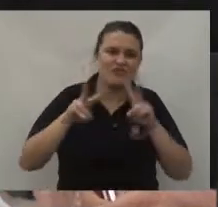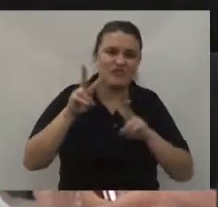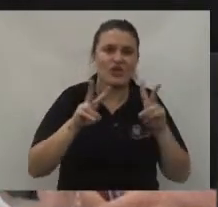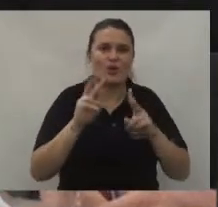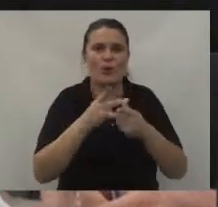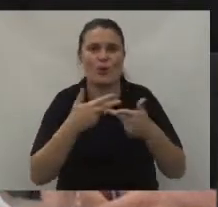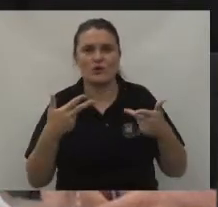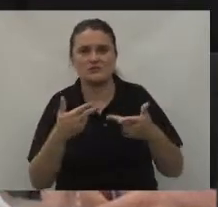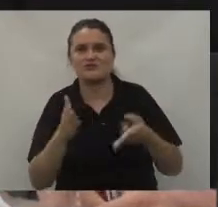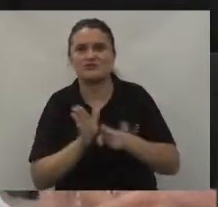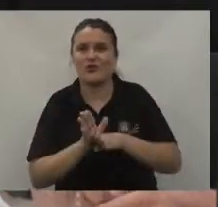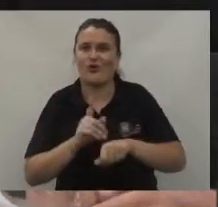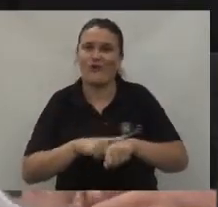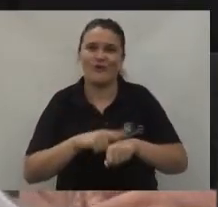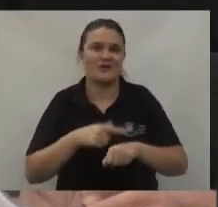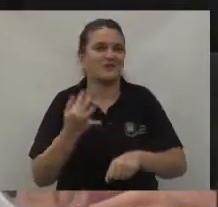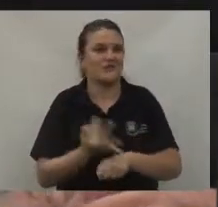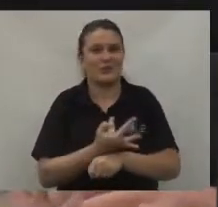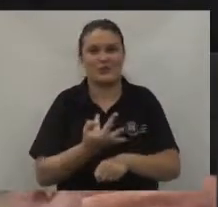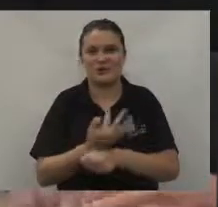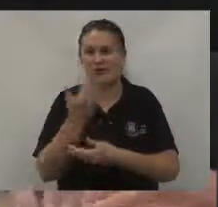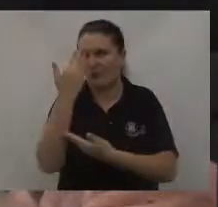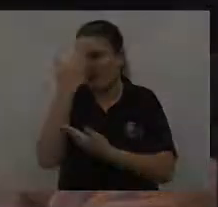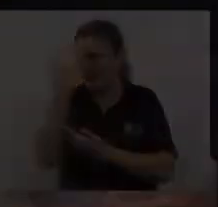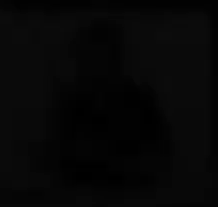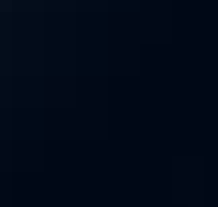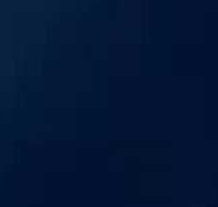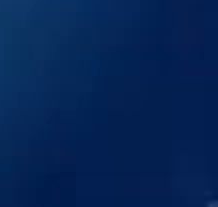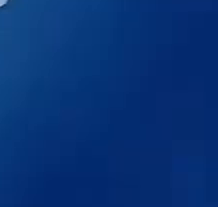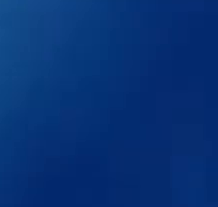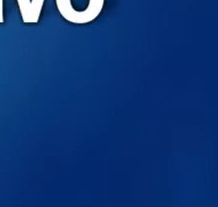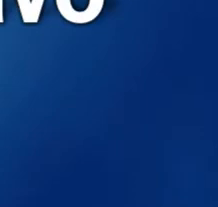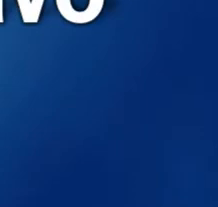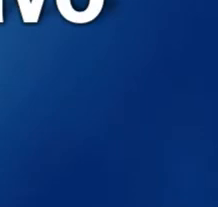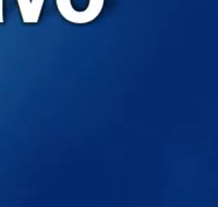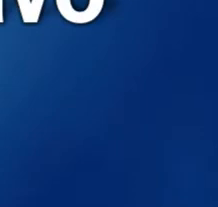que a gente chega uma hora que a gente não aguenta muito obrigado a boa noite